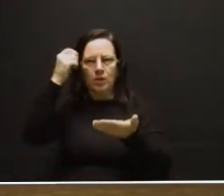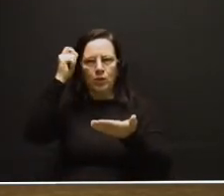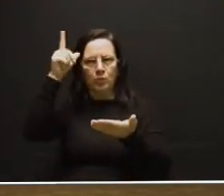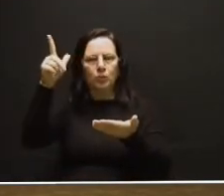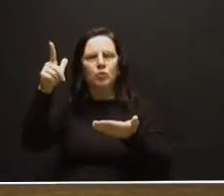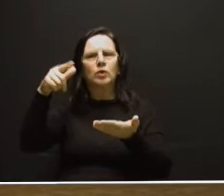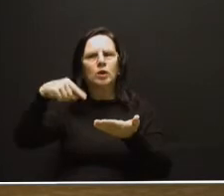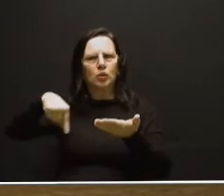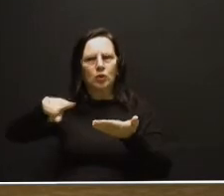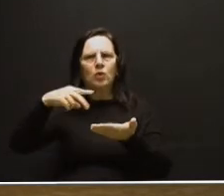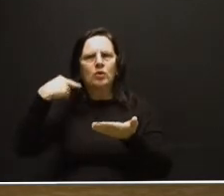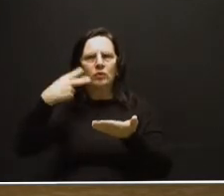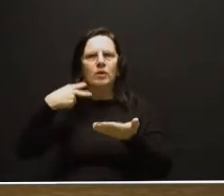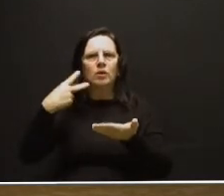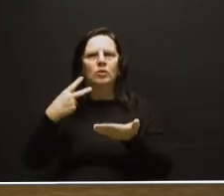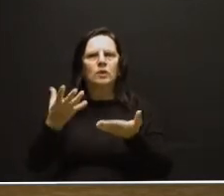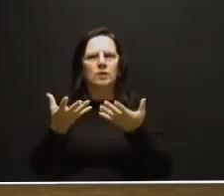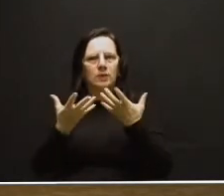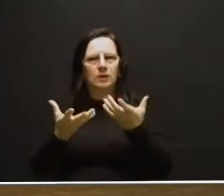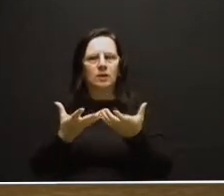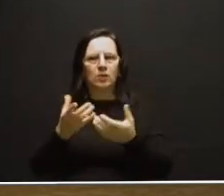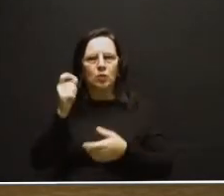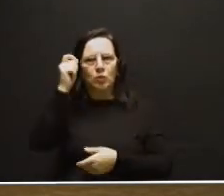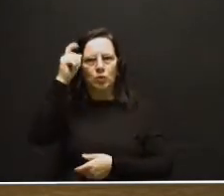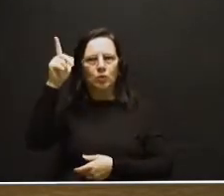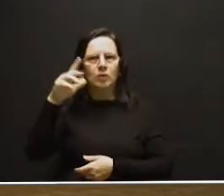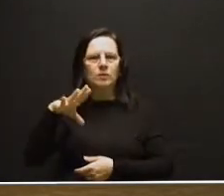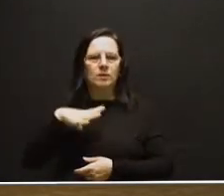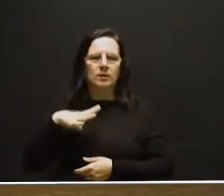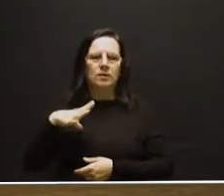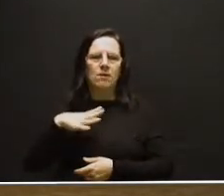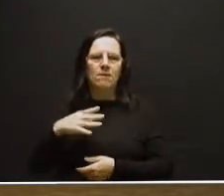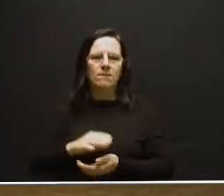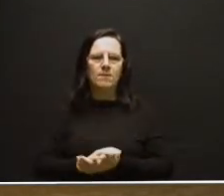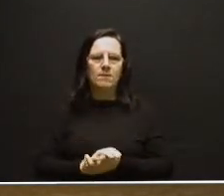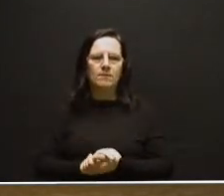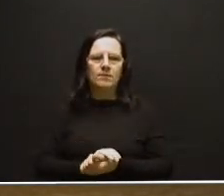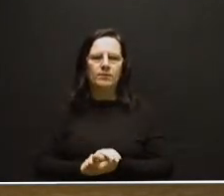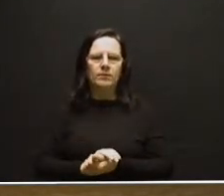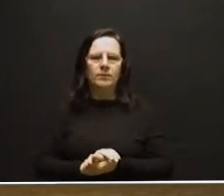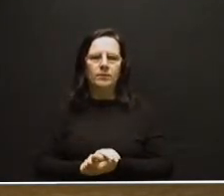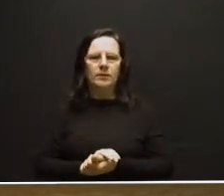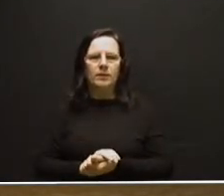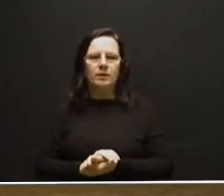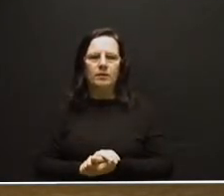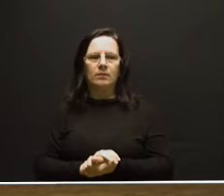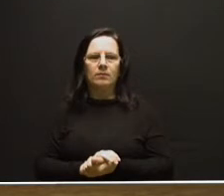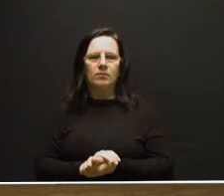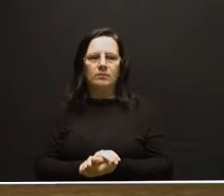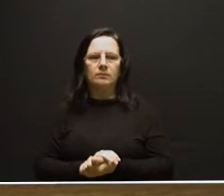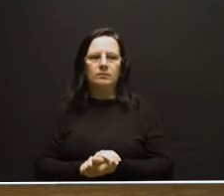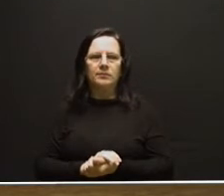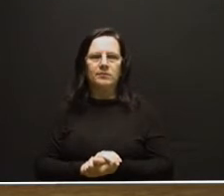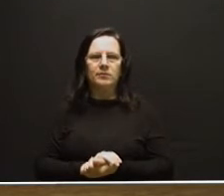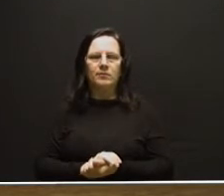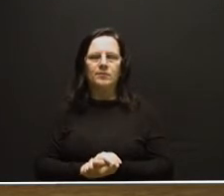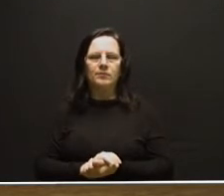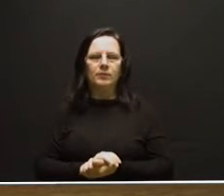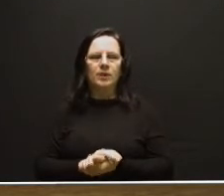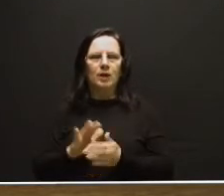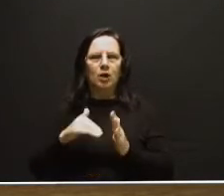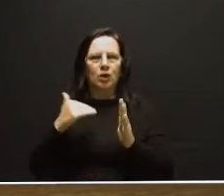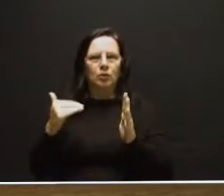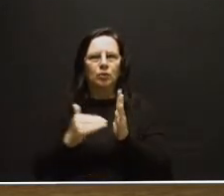faz e proporciona cultura para a cidade então os créditos é pedrinho e estenda a todos os secretários